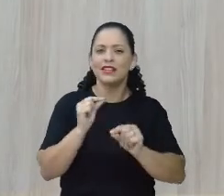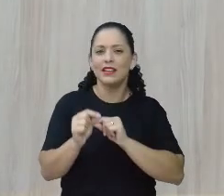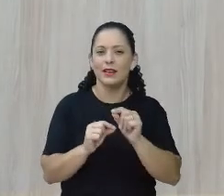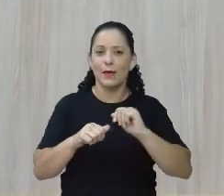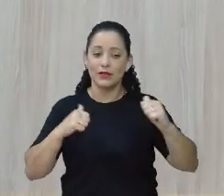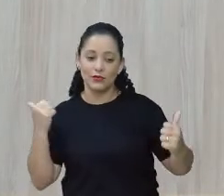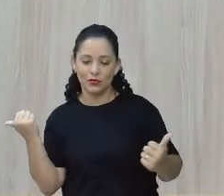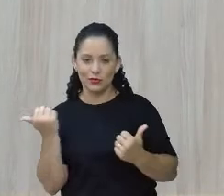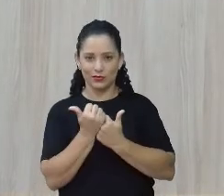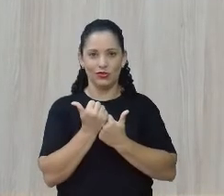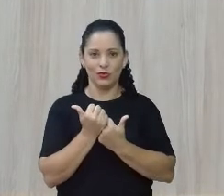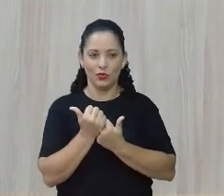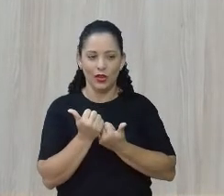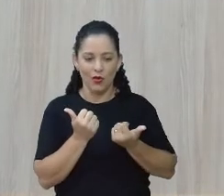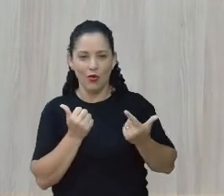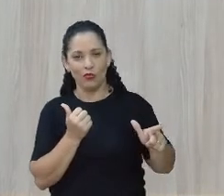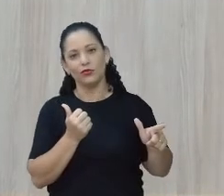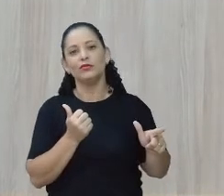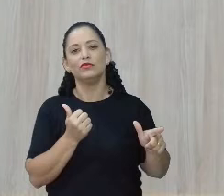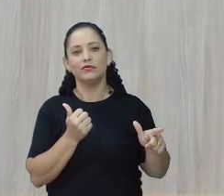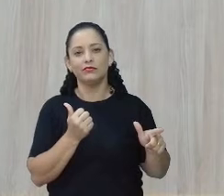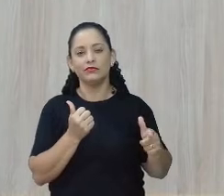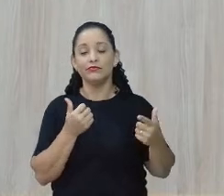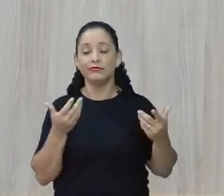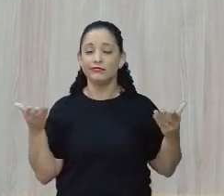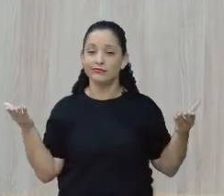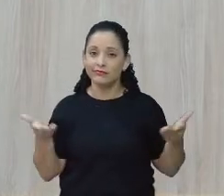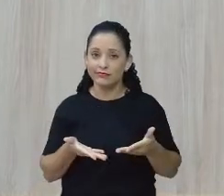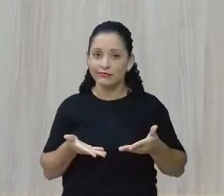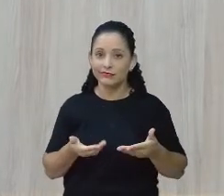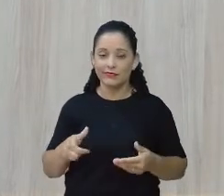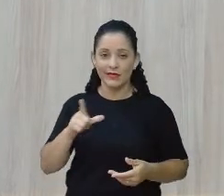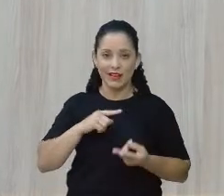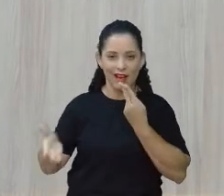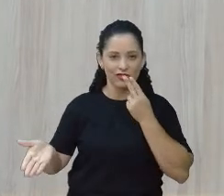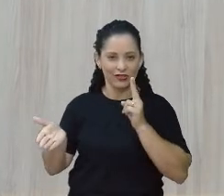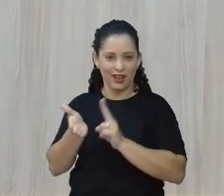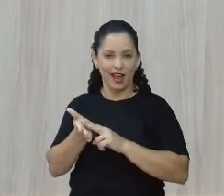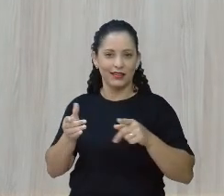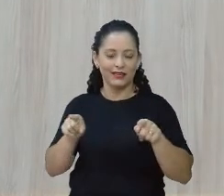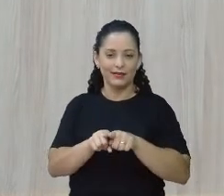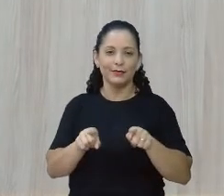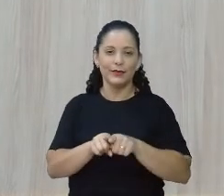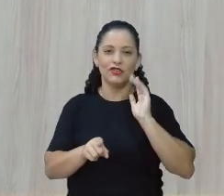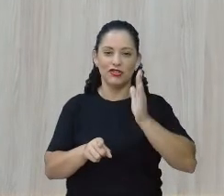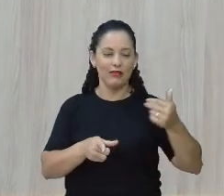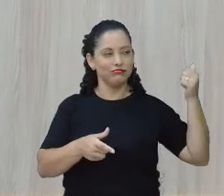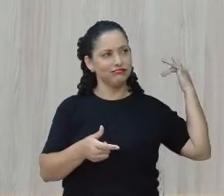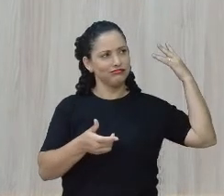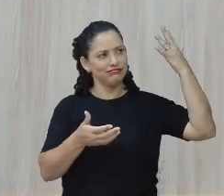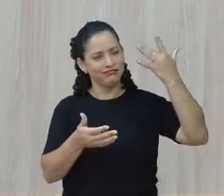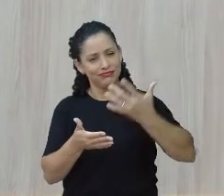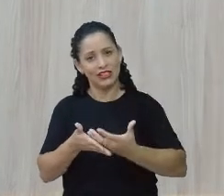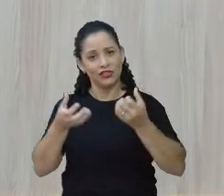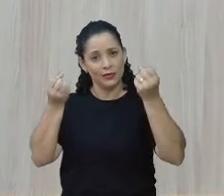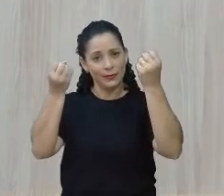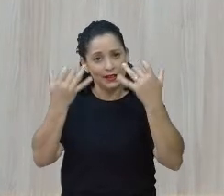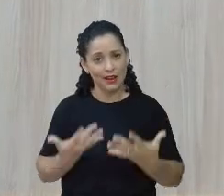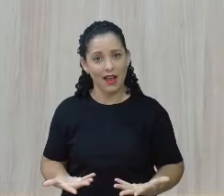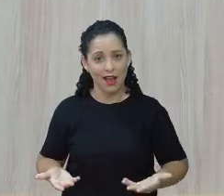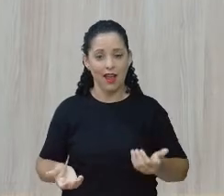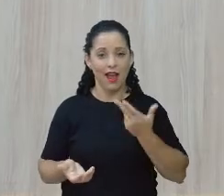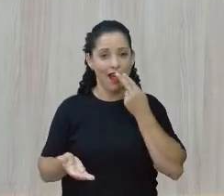gêneros textuais supriam até então, como é o caso das cartas, e que a gente vem falando aqui ao longo da semana. Então a